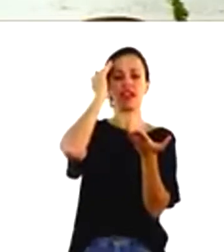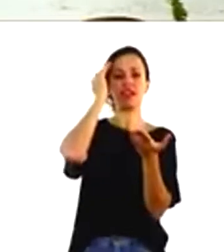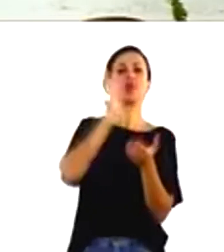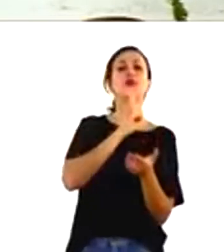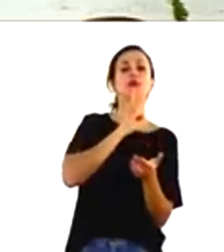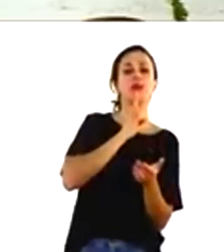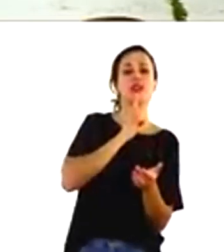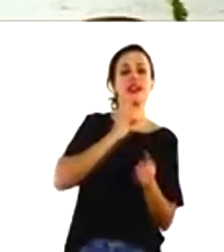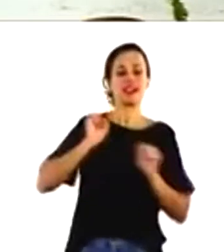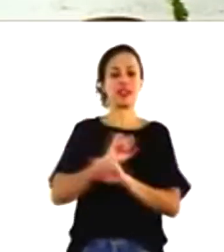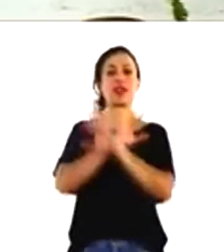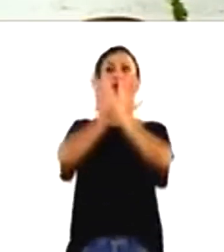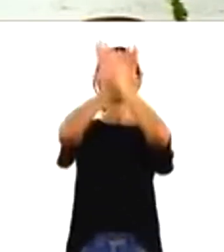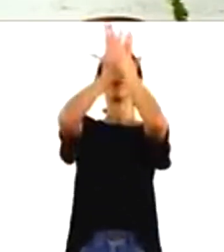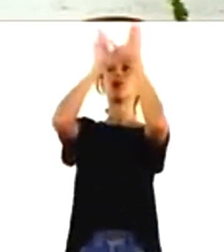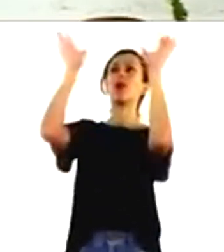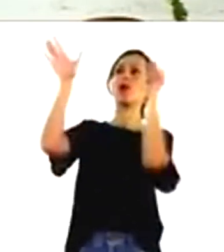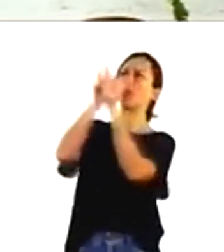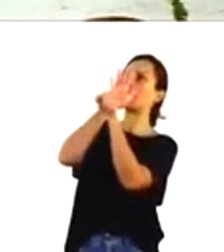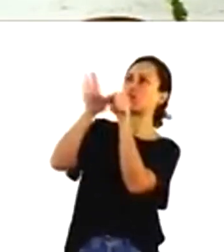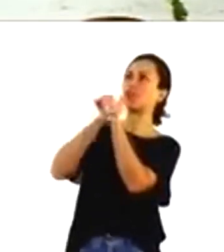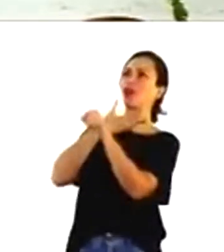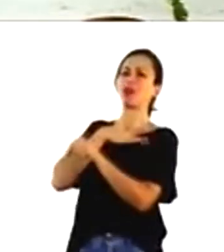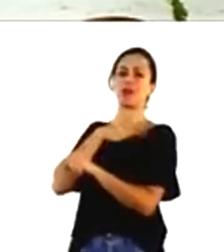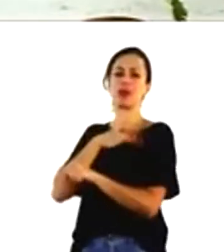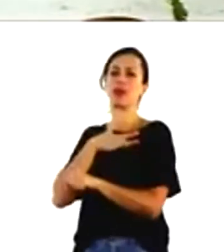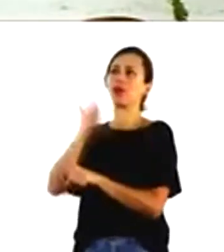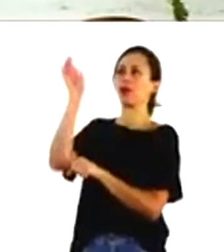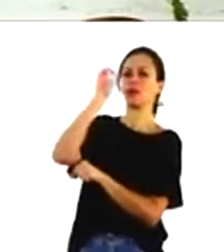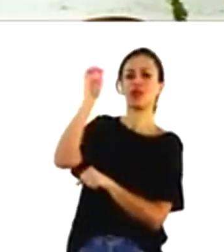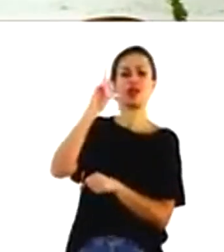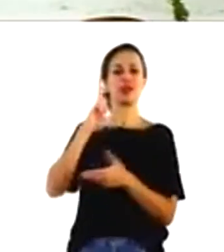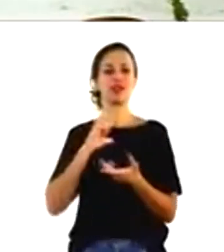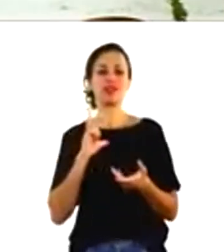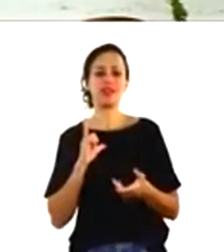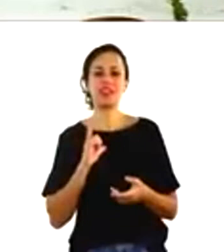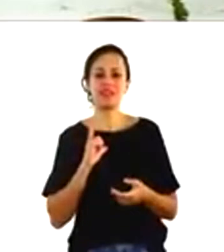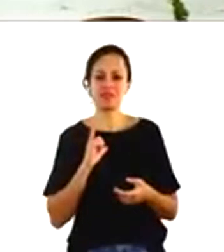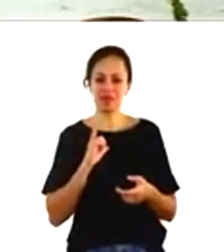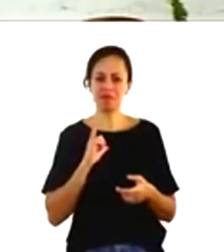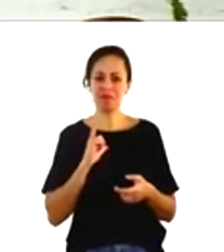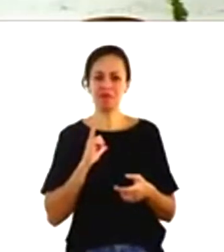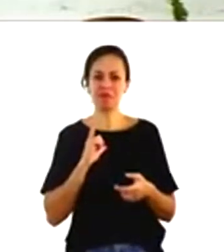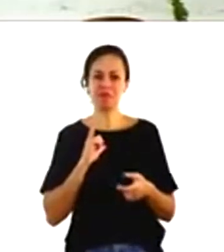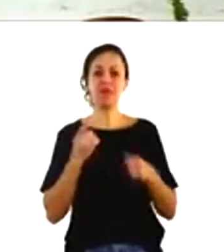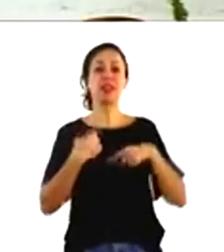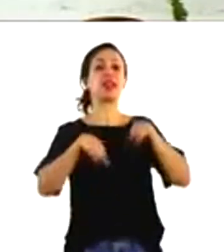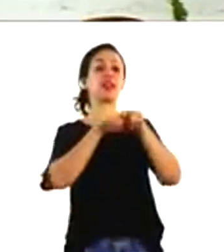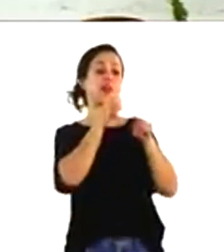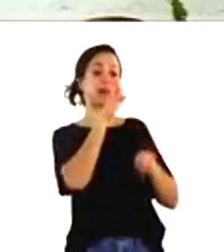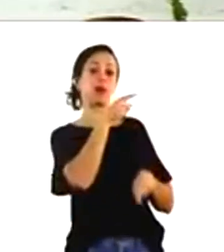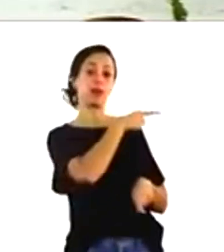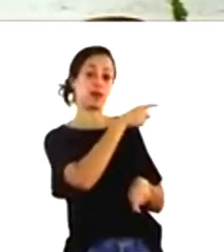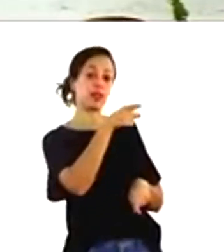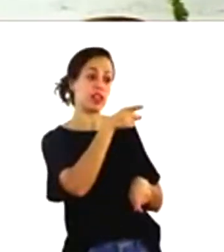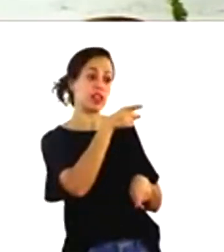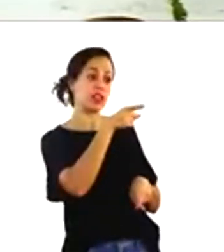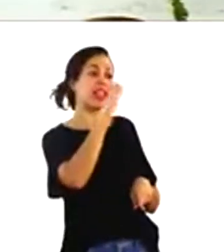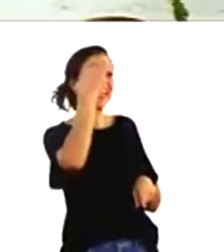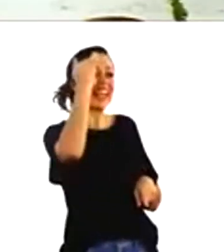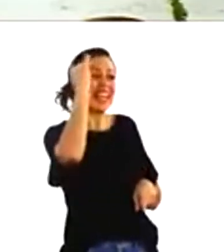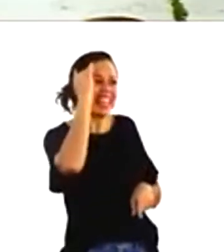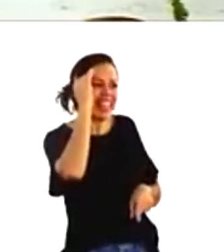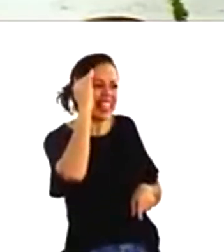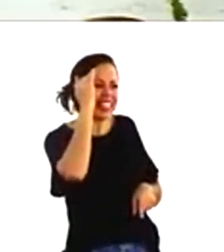é para que os crentes tenham conhecimento pleno de Deus. Depois